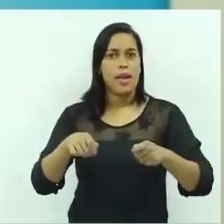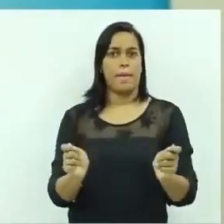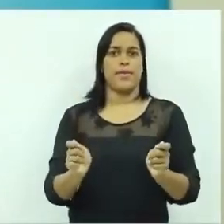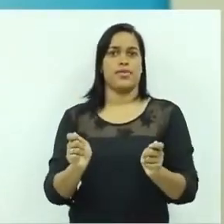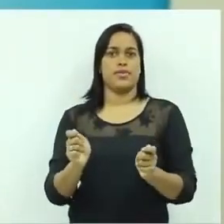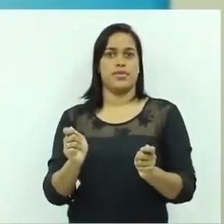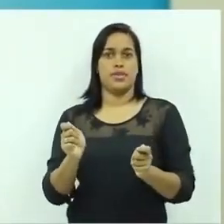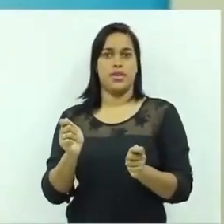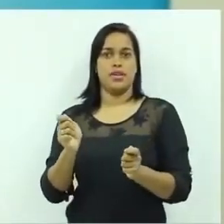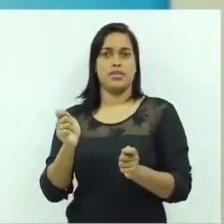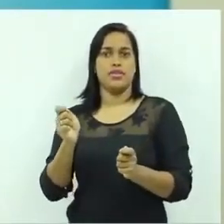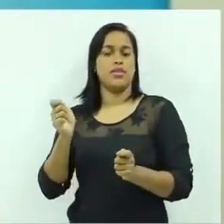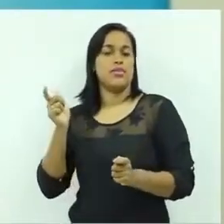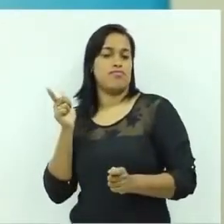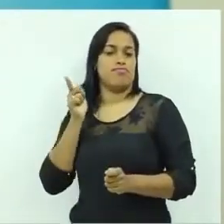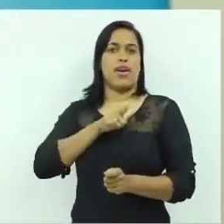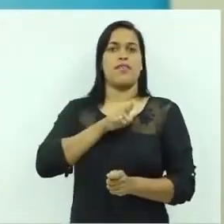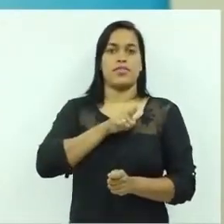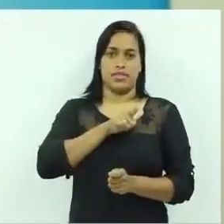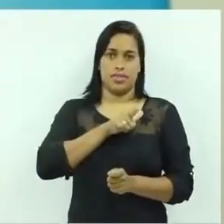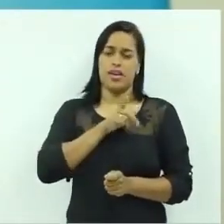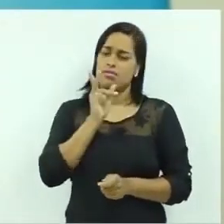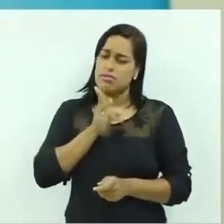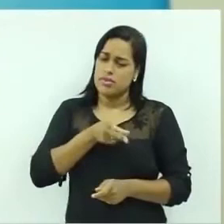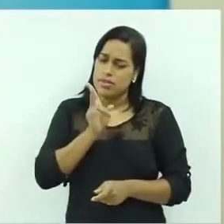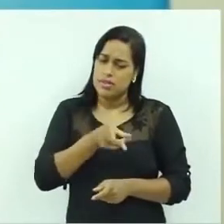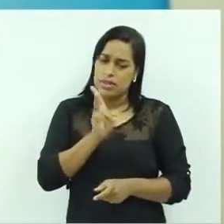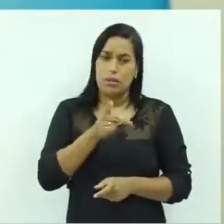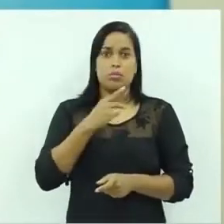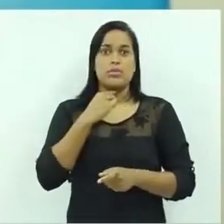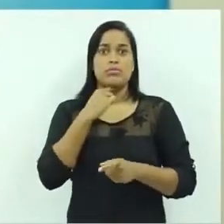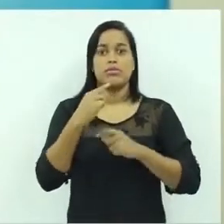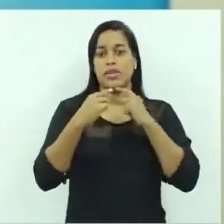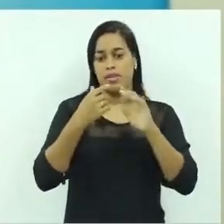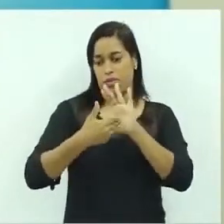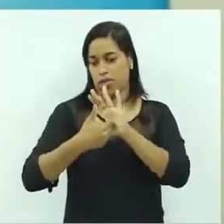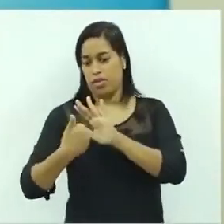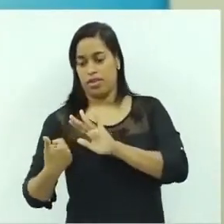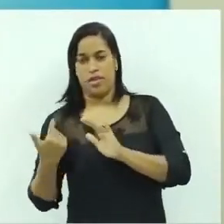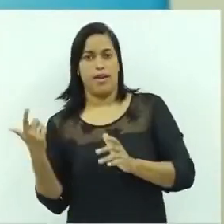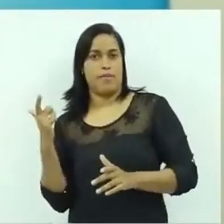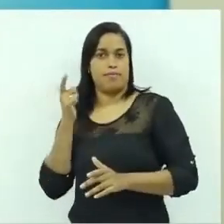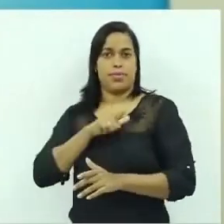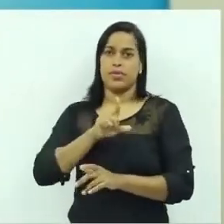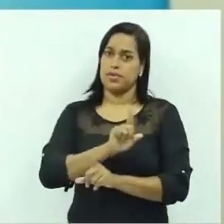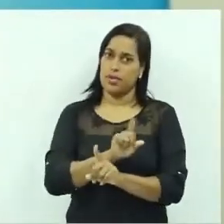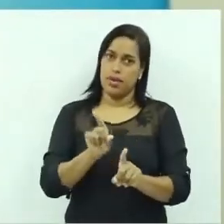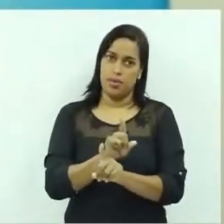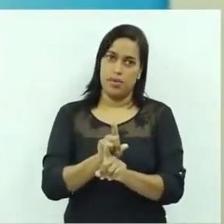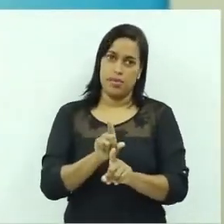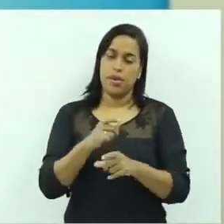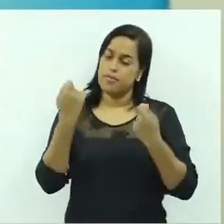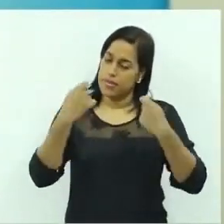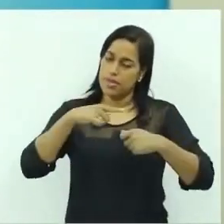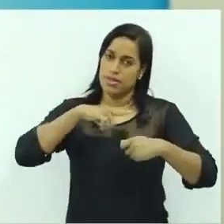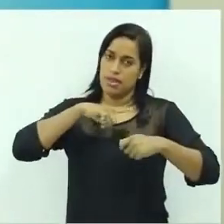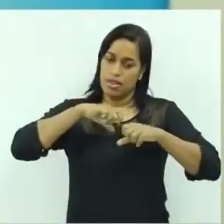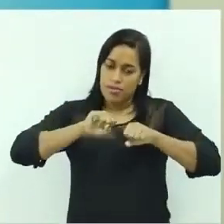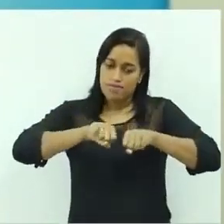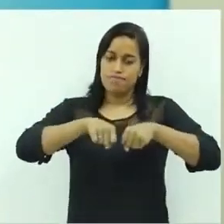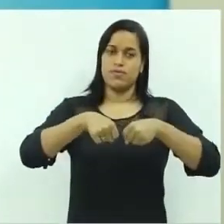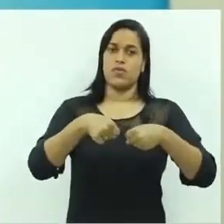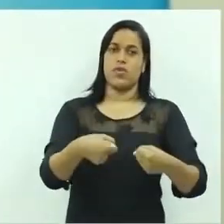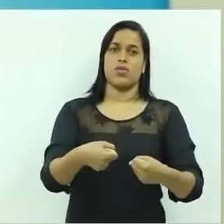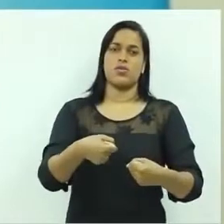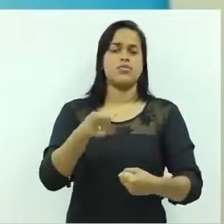de ousar. Ninguém pode tirar essa capacidade de ousadia que a gente deve ter.